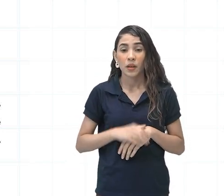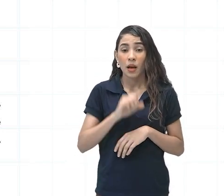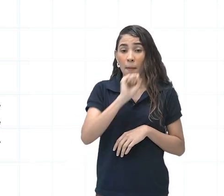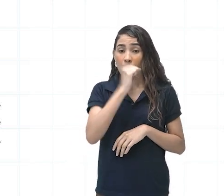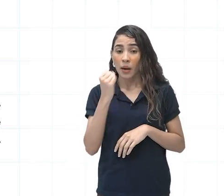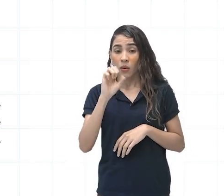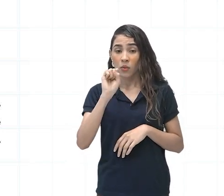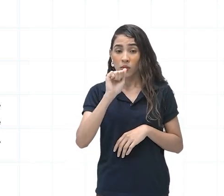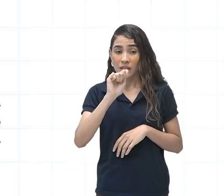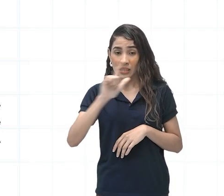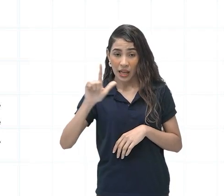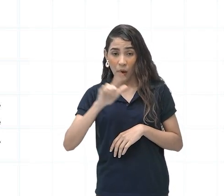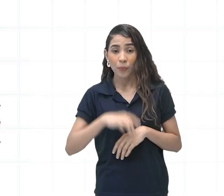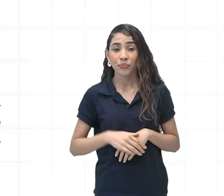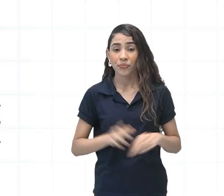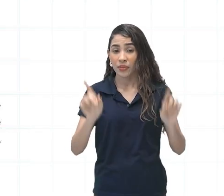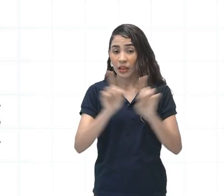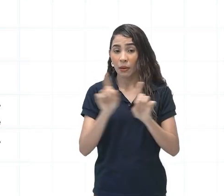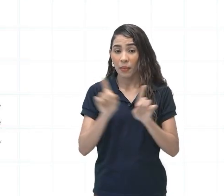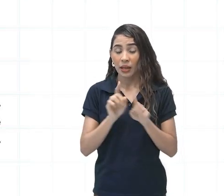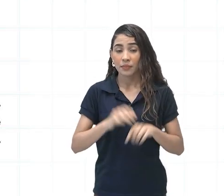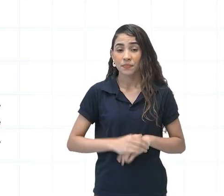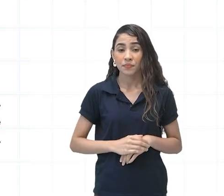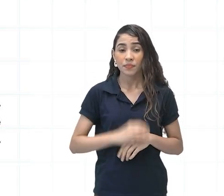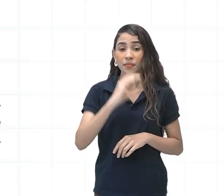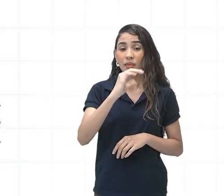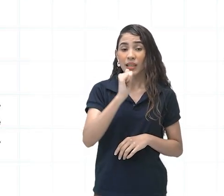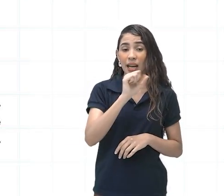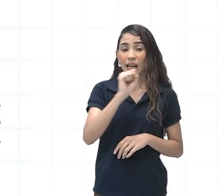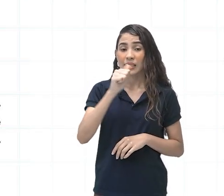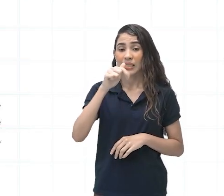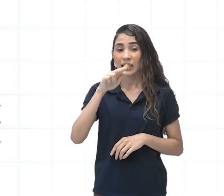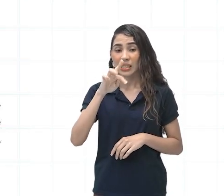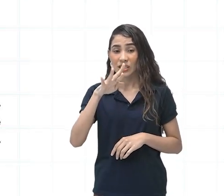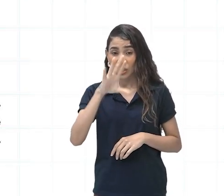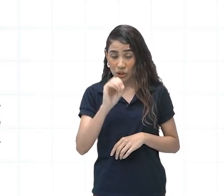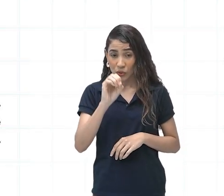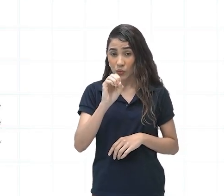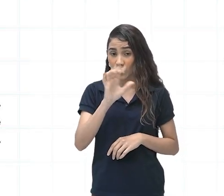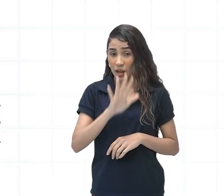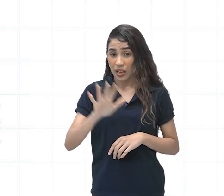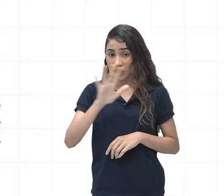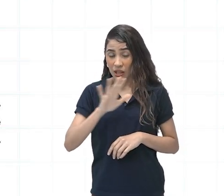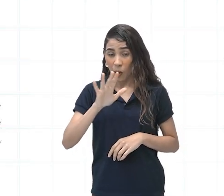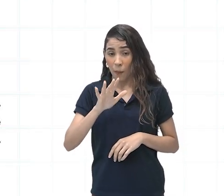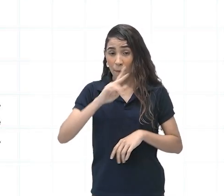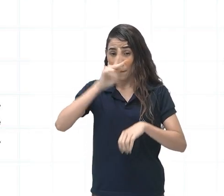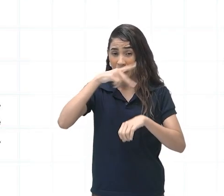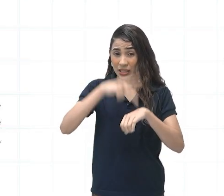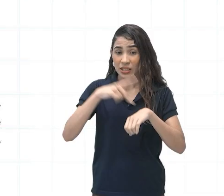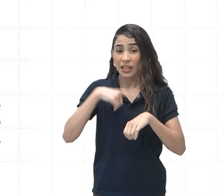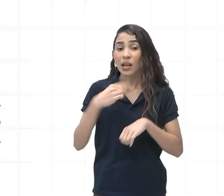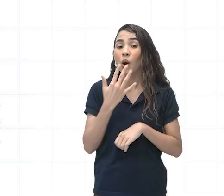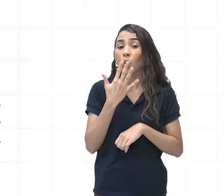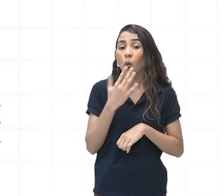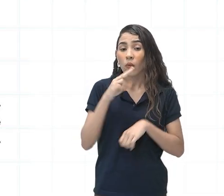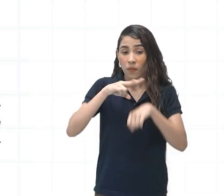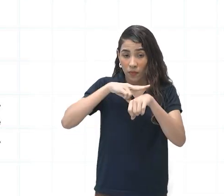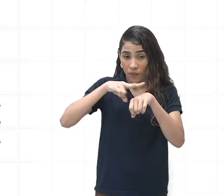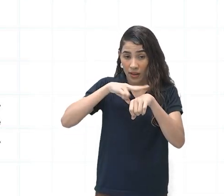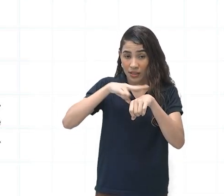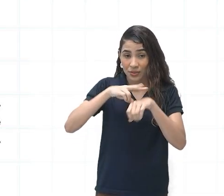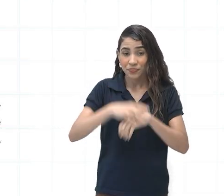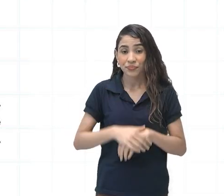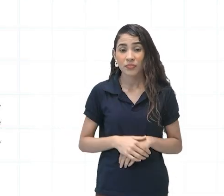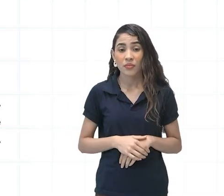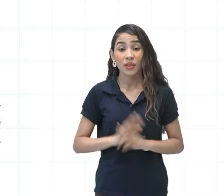pão de sal. Pode ser cacetinho, nessa região do país onde temos aí a cor verde, não